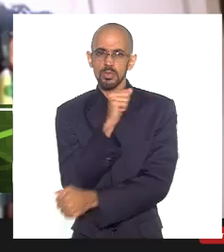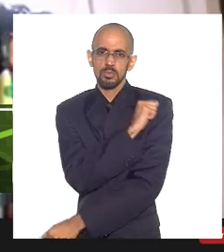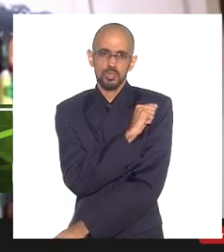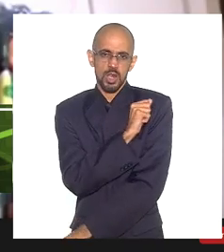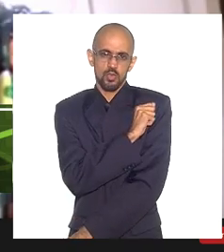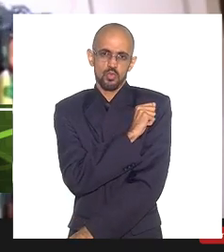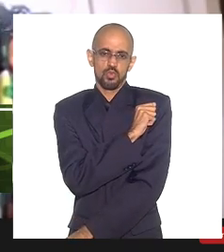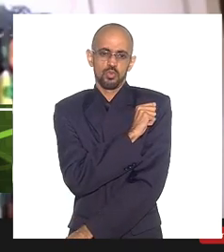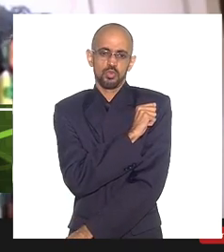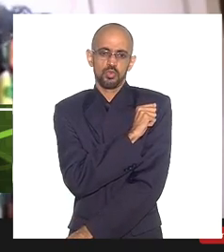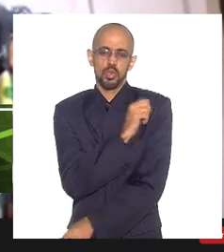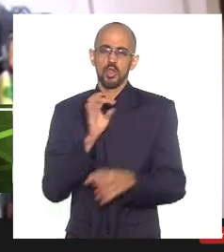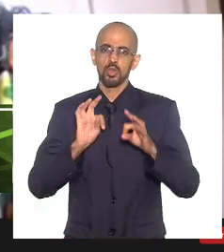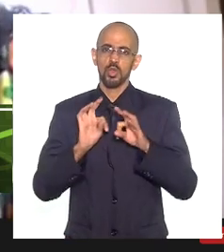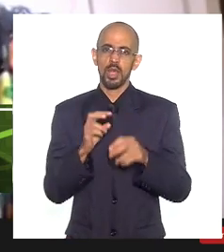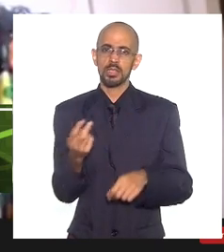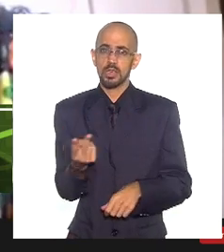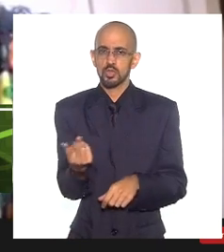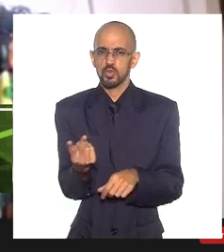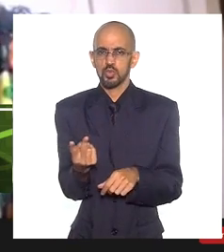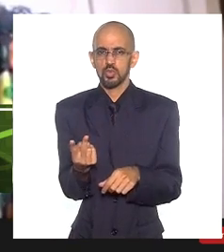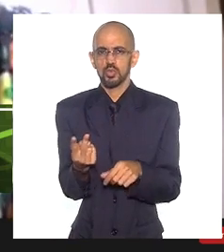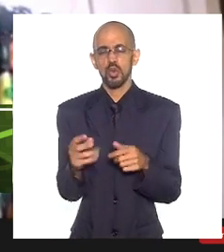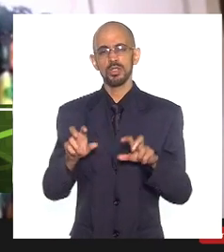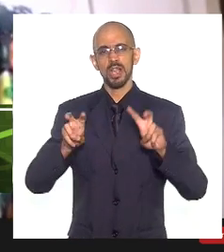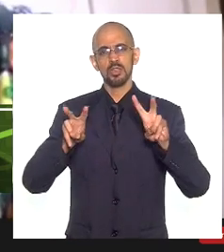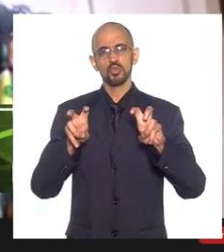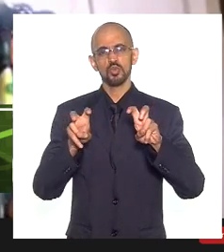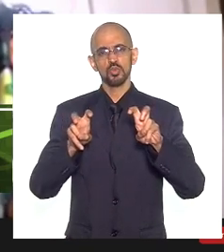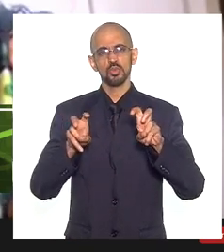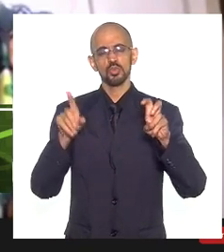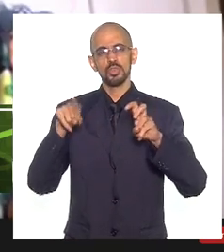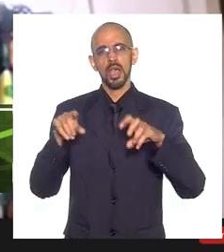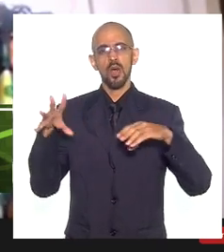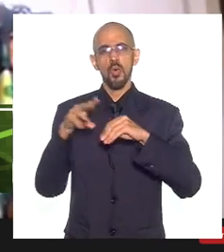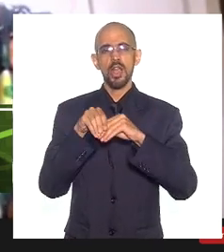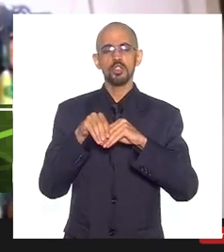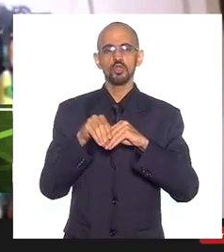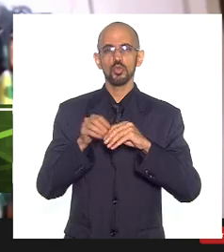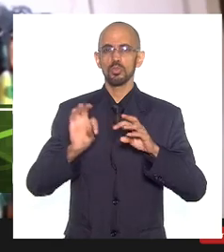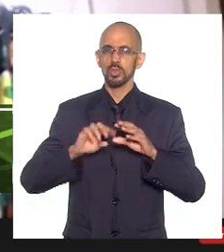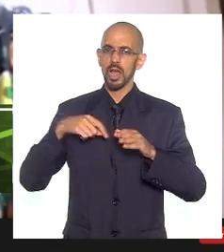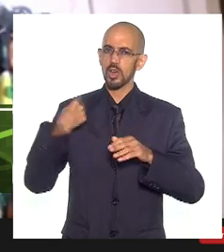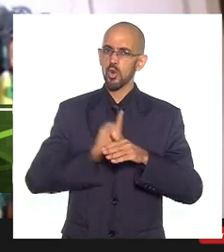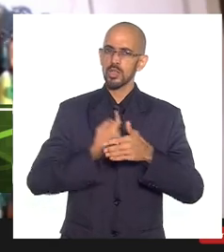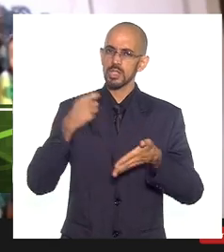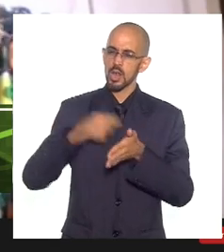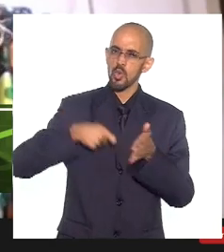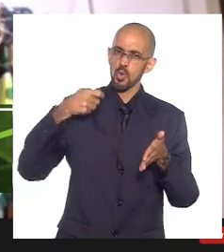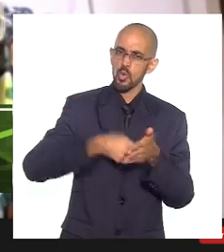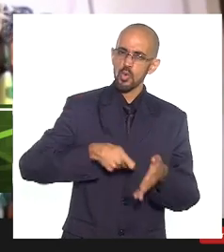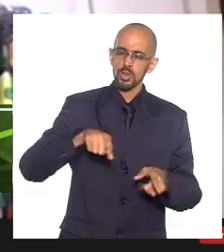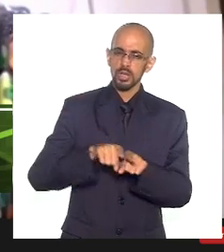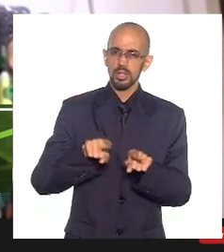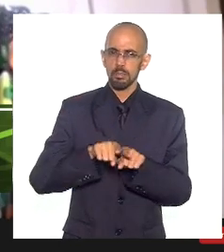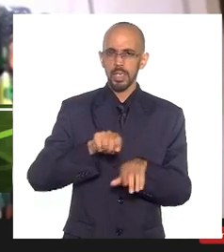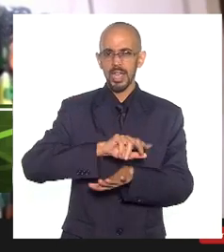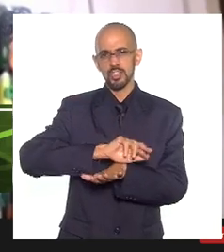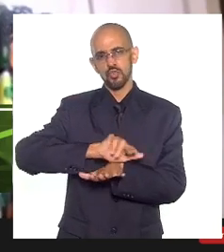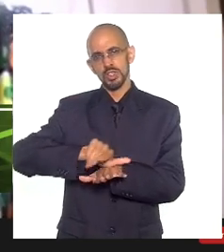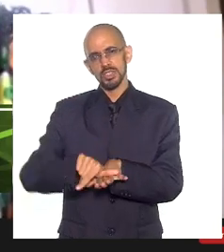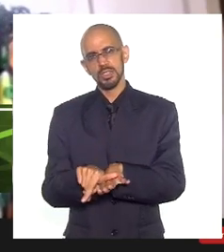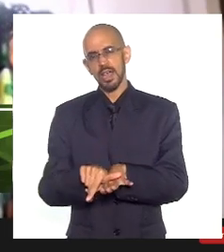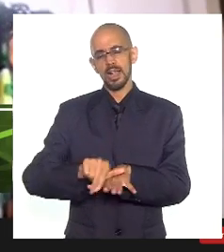pautas, elas sintetizam muito as nossas lutas e sintetizam muito a diversidade da qual a UERJ se